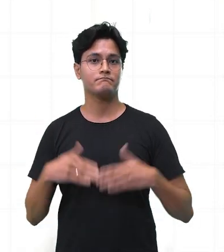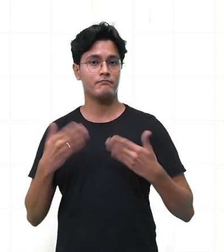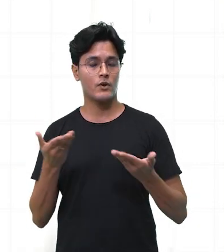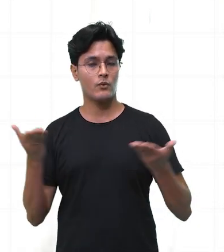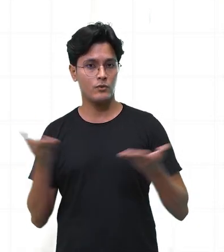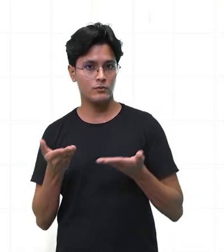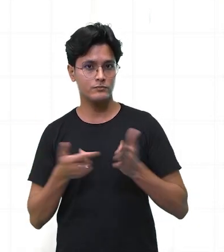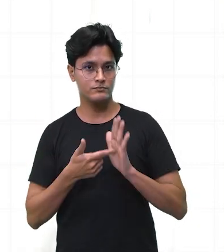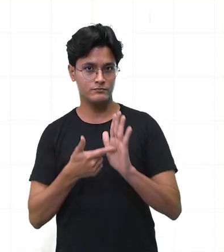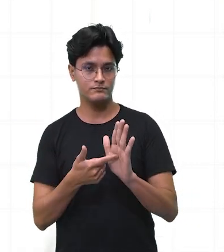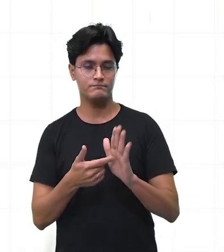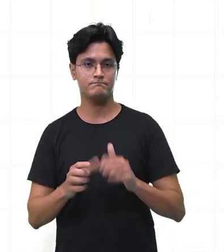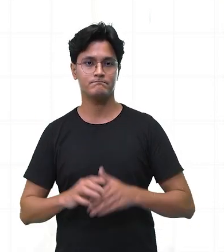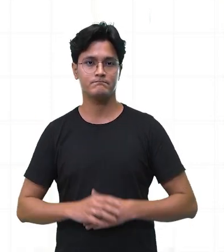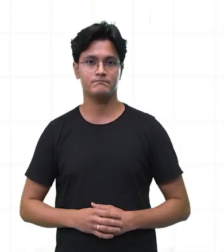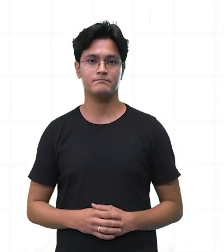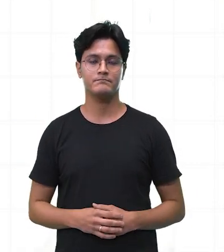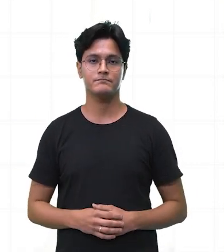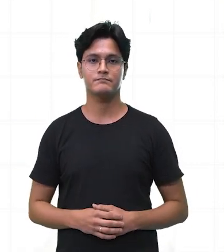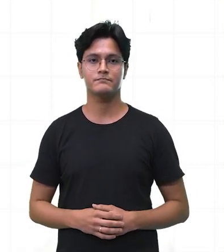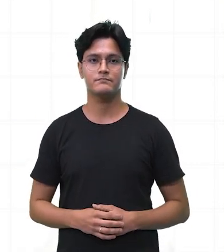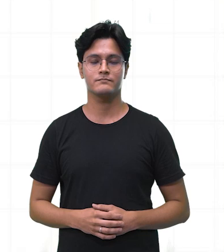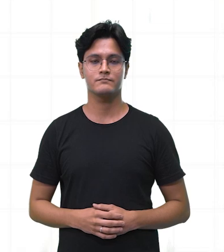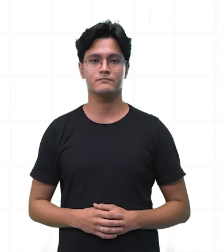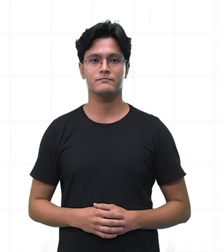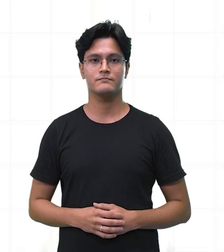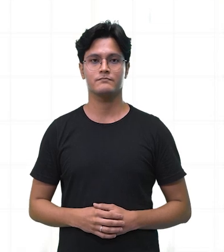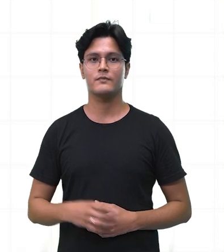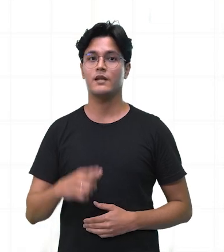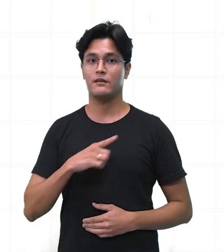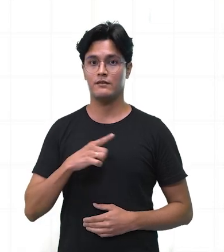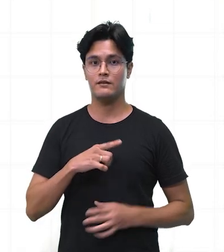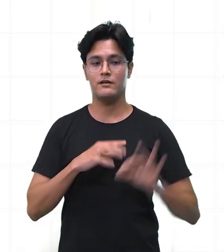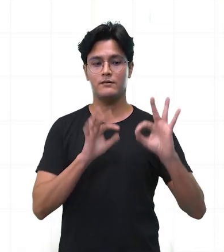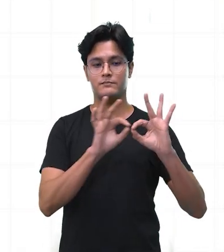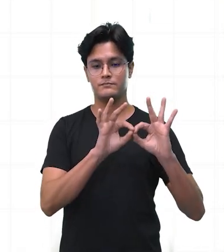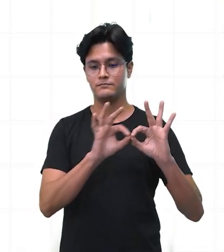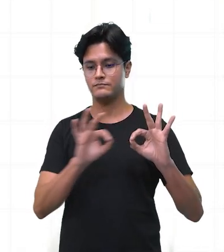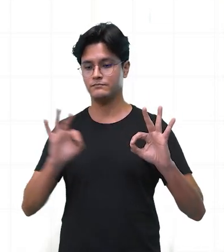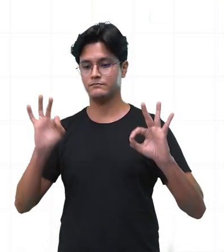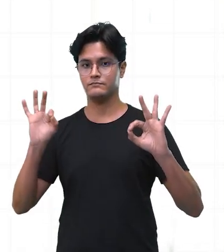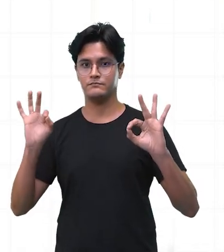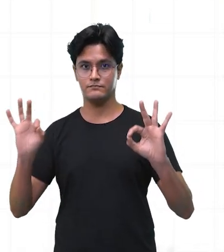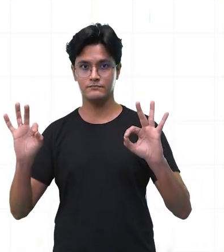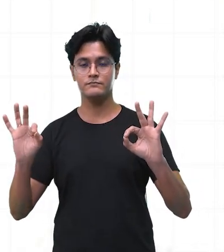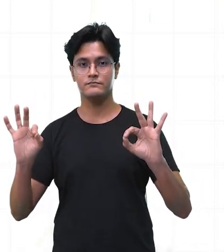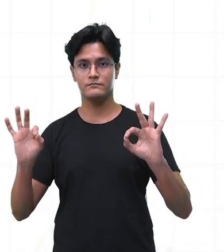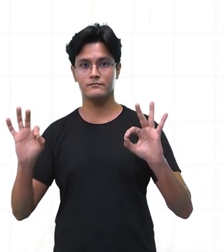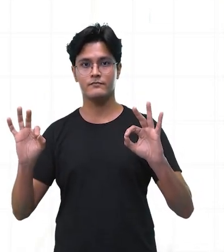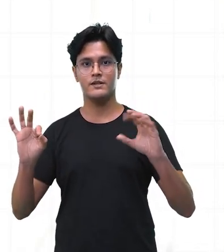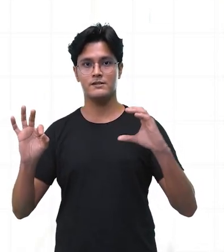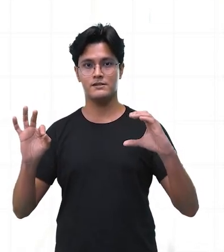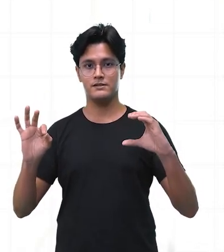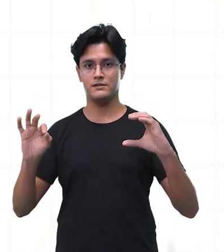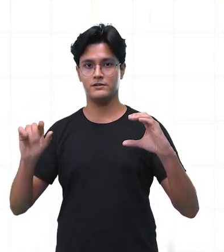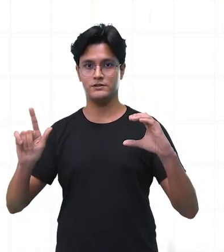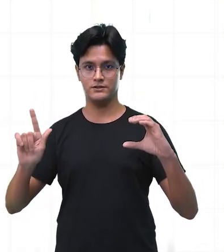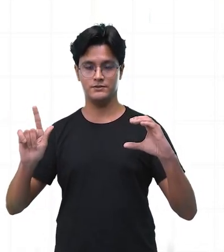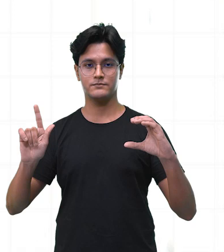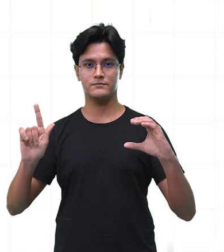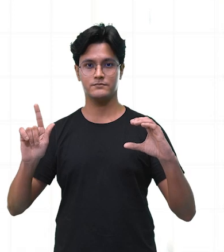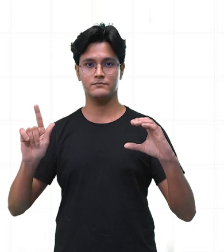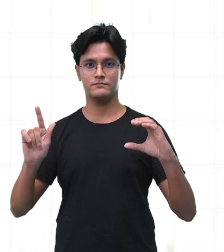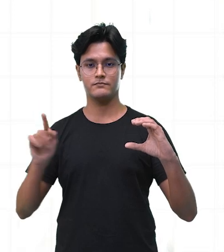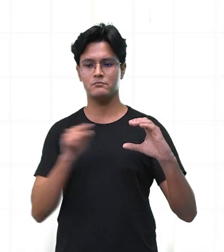escrever ainda agora. Então, nós temos aqui esse segmento de reta, de C até G.